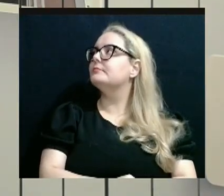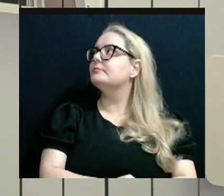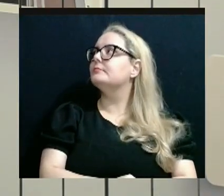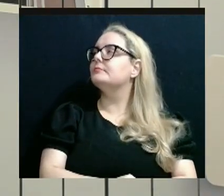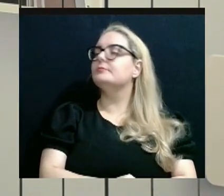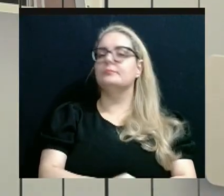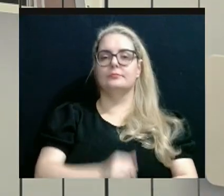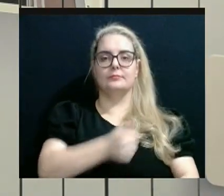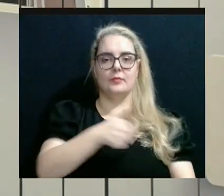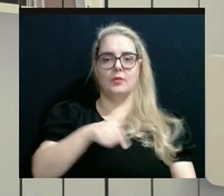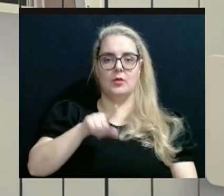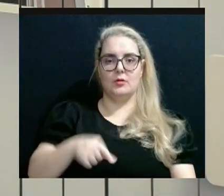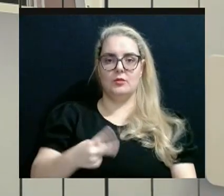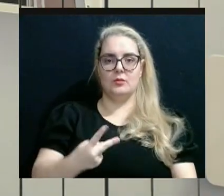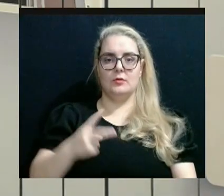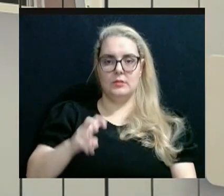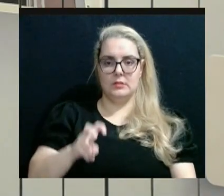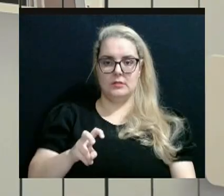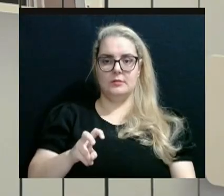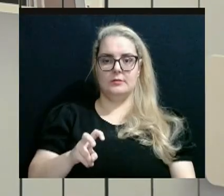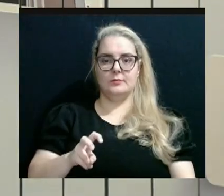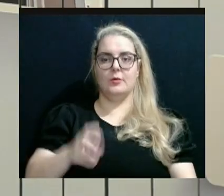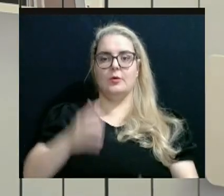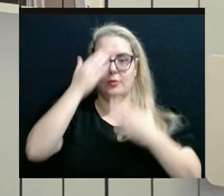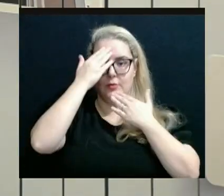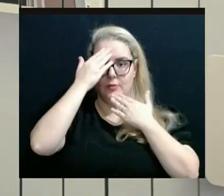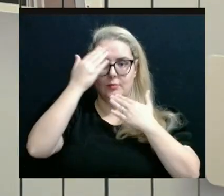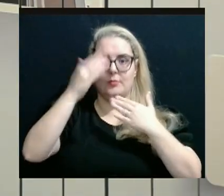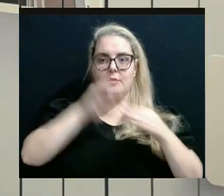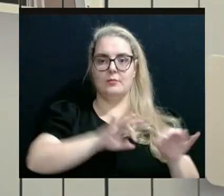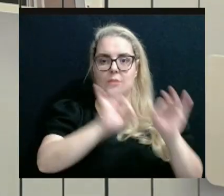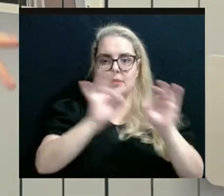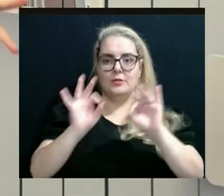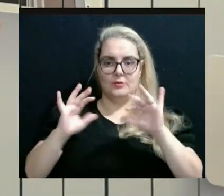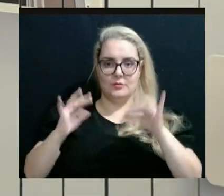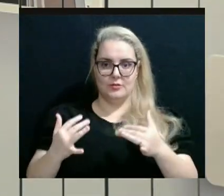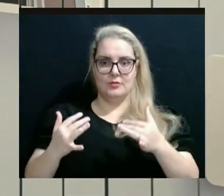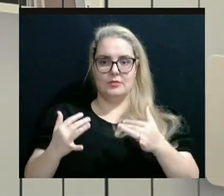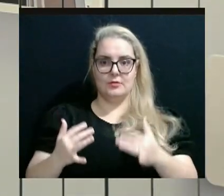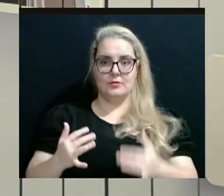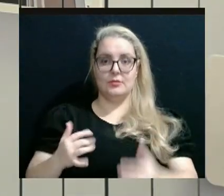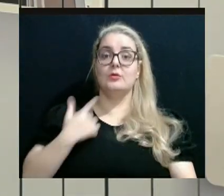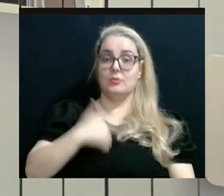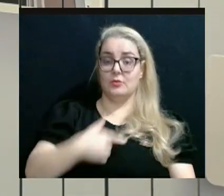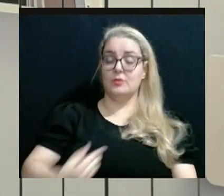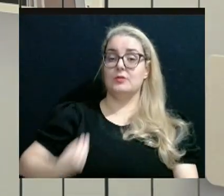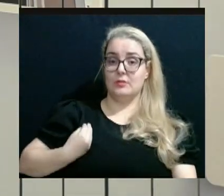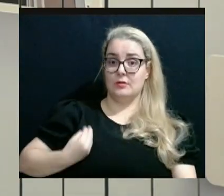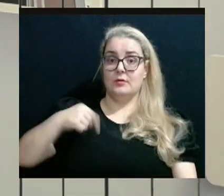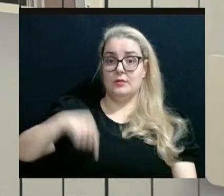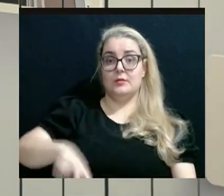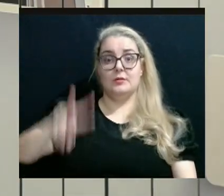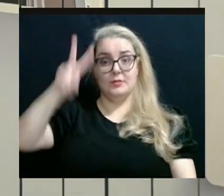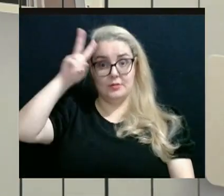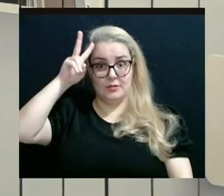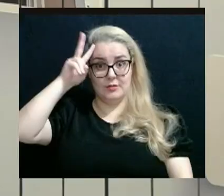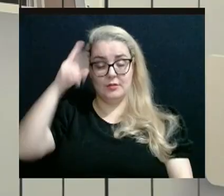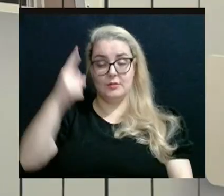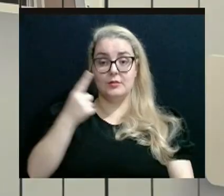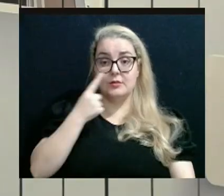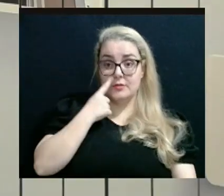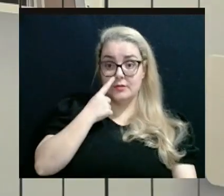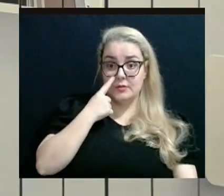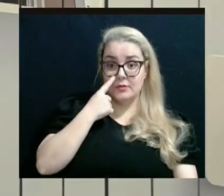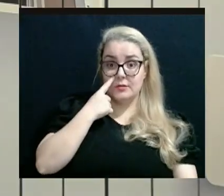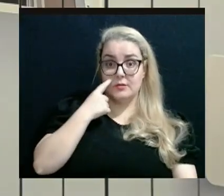12:00 mais 25 minutos. Muito obrigado pela sua companhia, pela sua audiência. Estamos ao vivo nesta segunda-feira e olha só, no